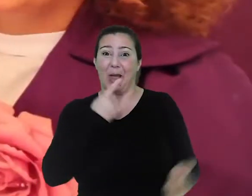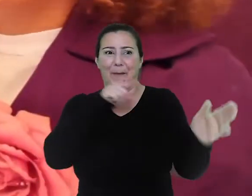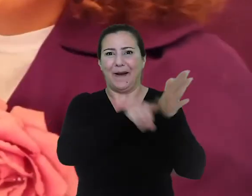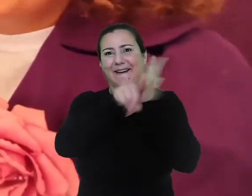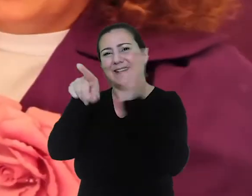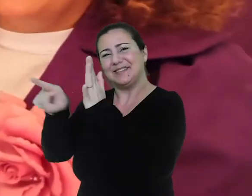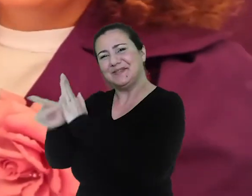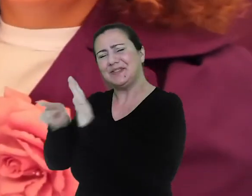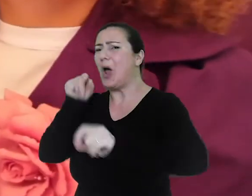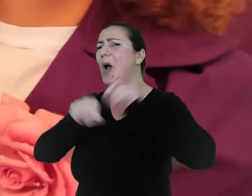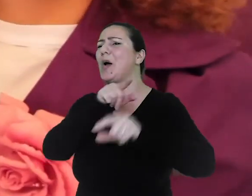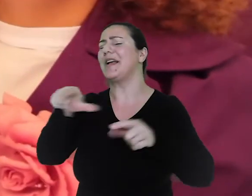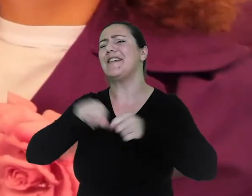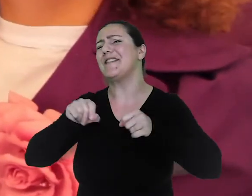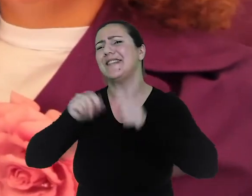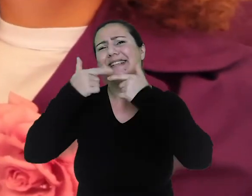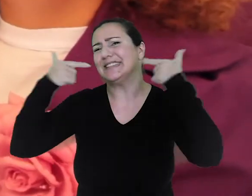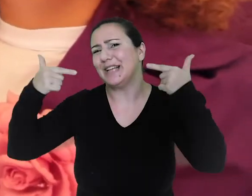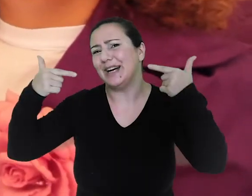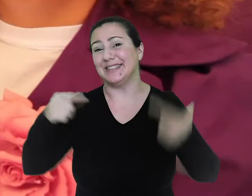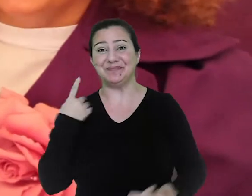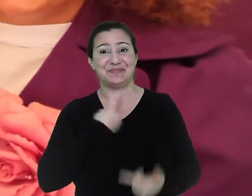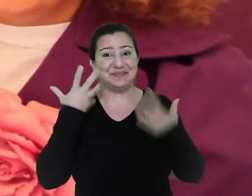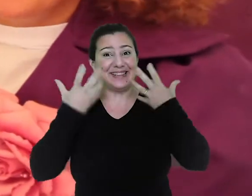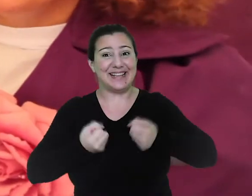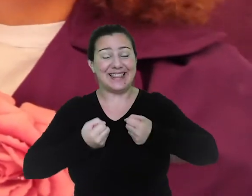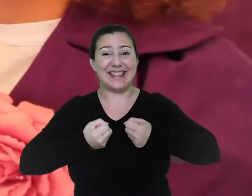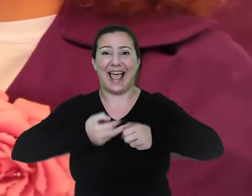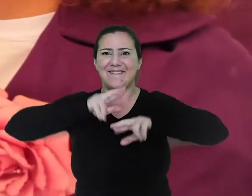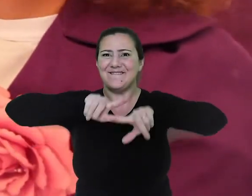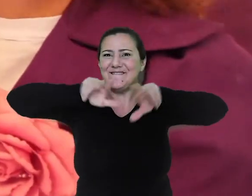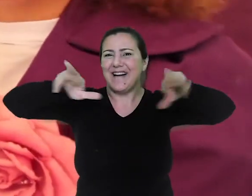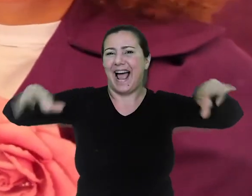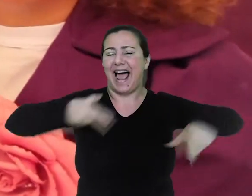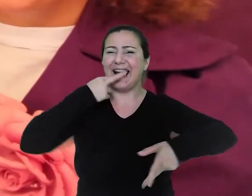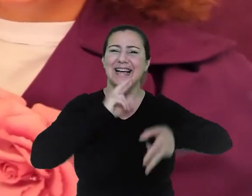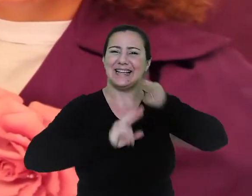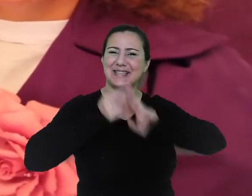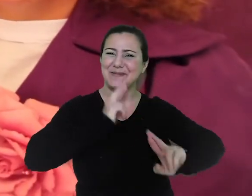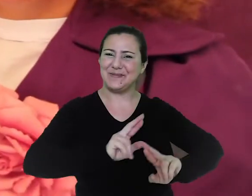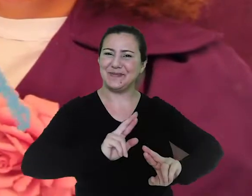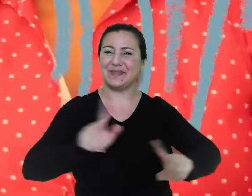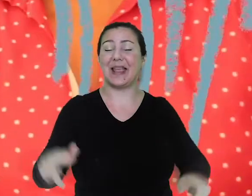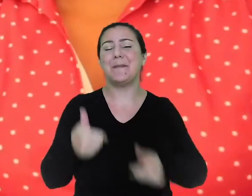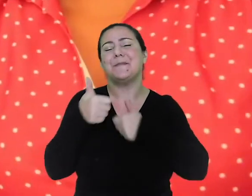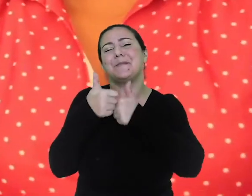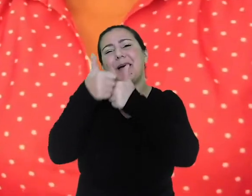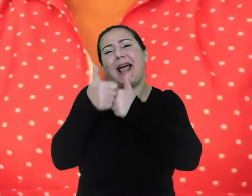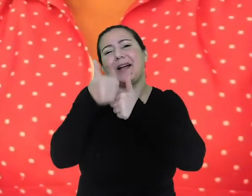Nossa pergunta mais por aí o que te faz sorrir e nós recebemos várias respostas